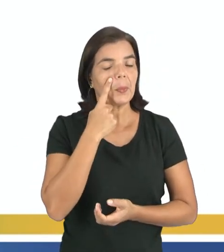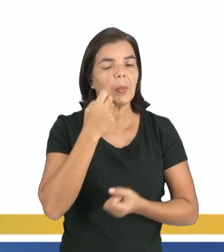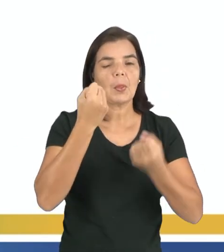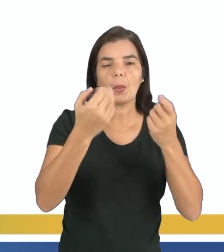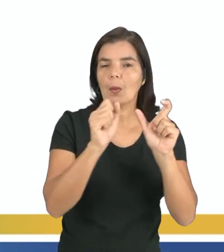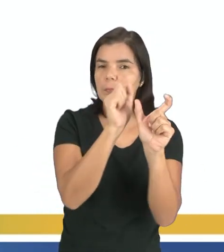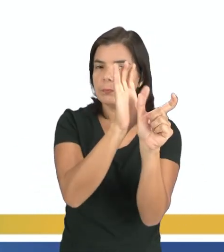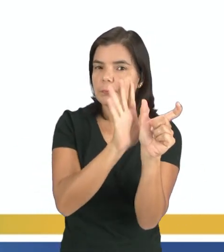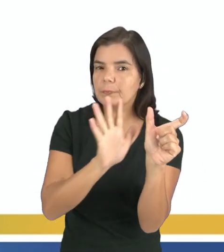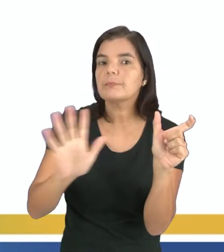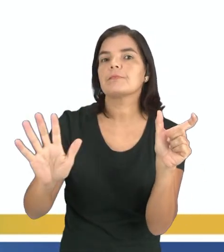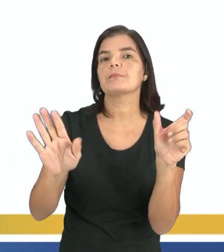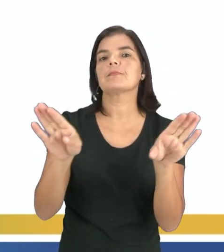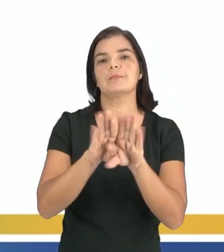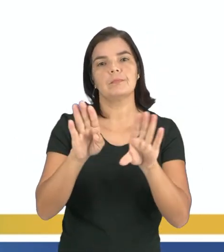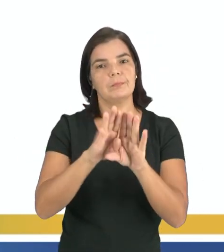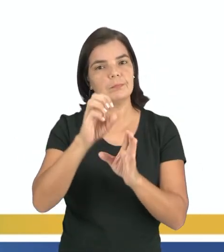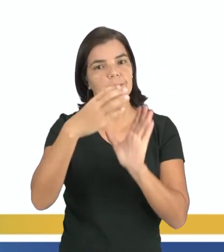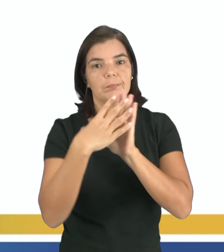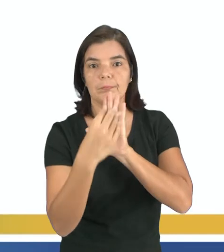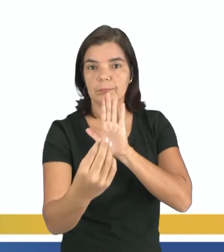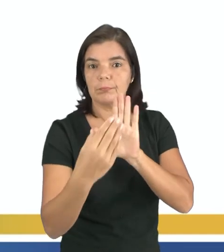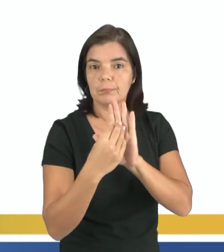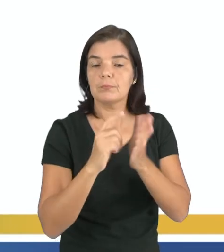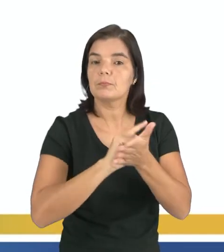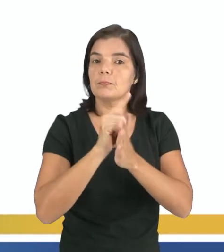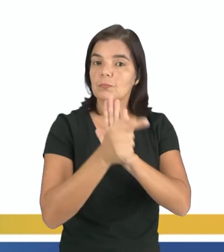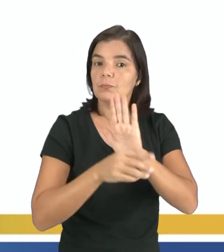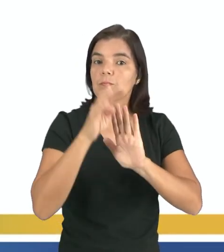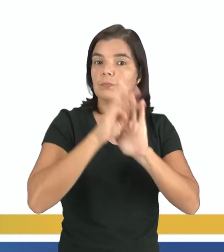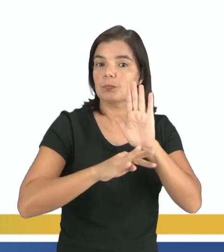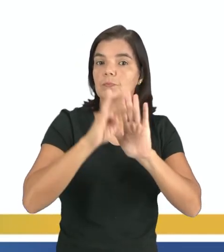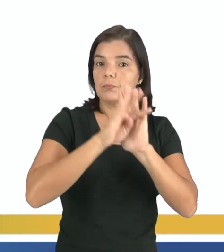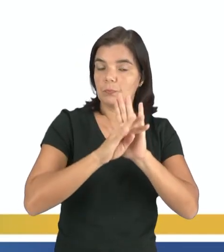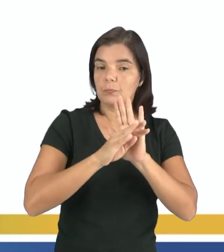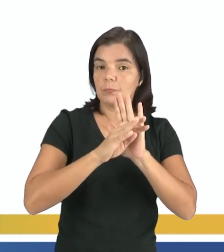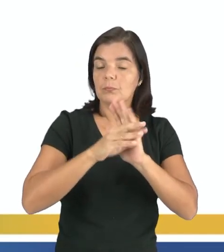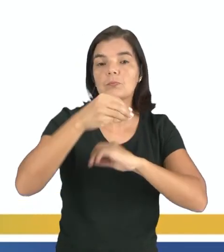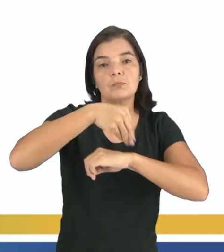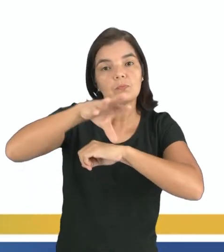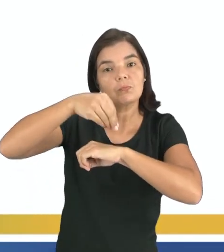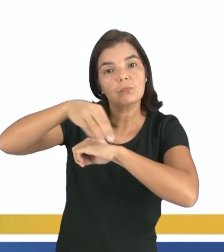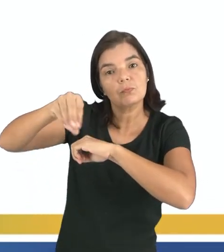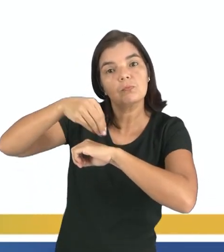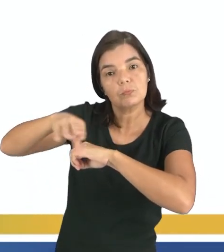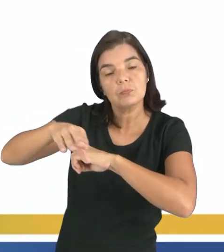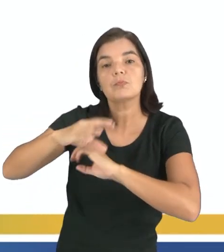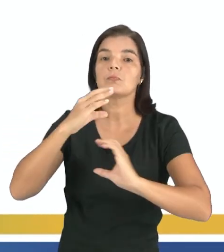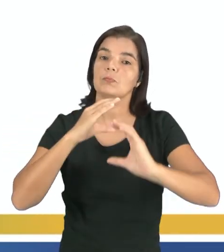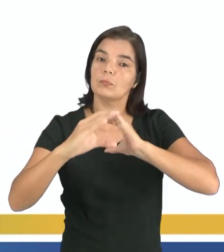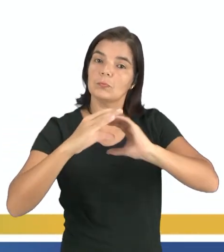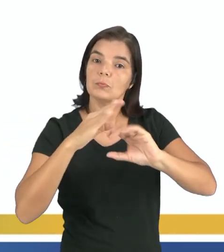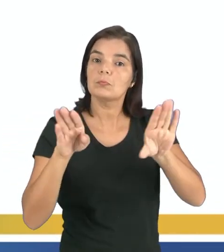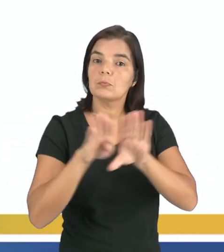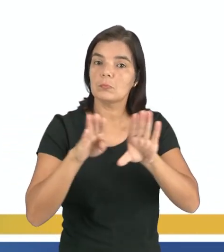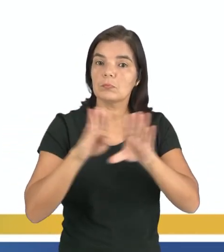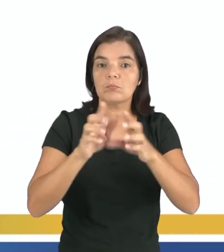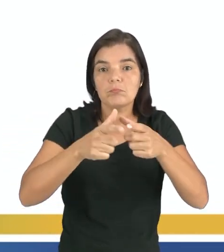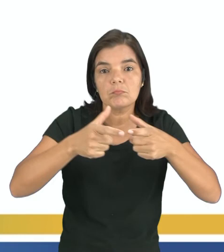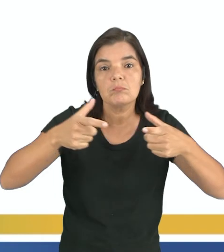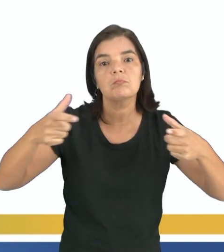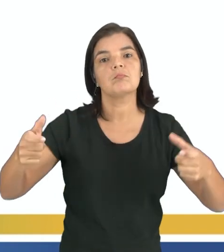sobre as charges e os memes, gêneros textuais que circulam dentro da nossa esfera comunicativa e ganharam